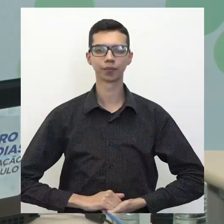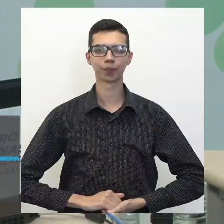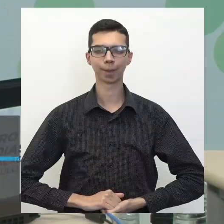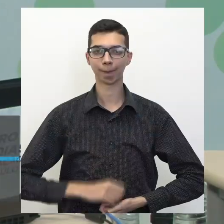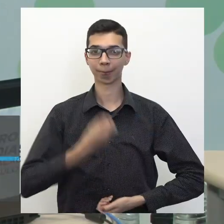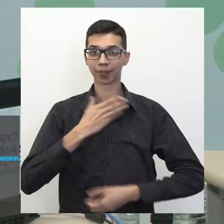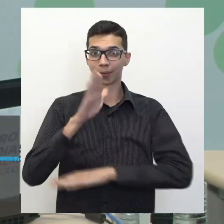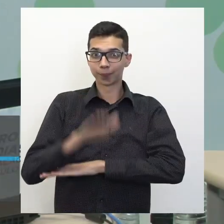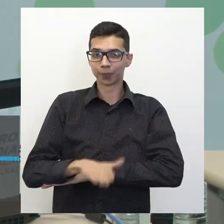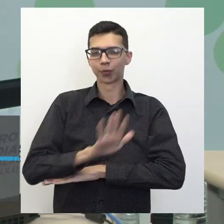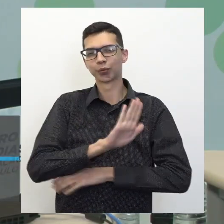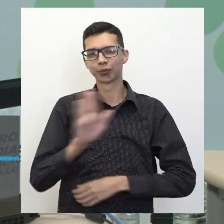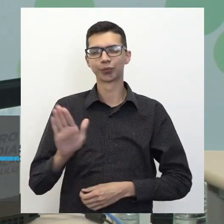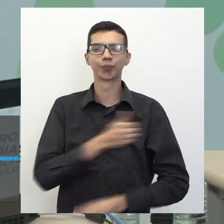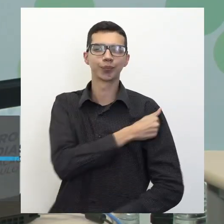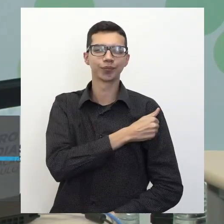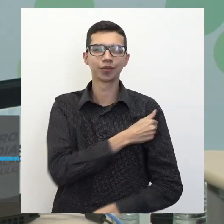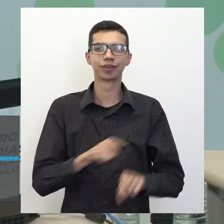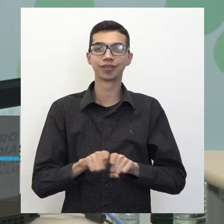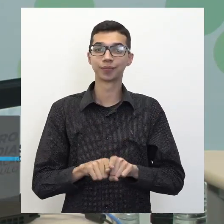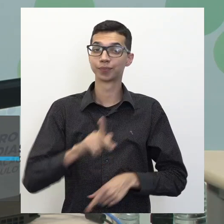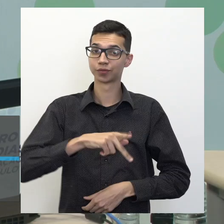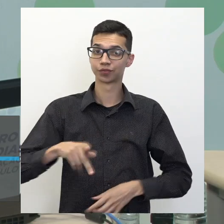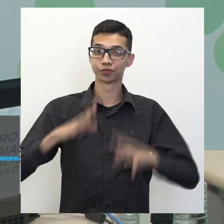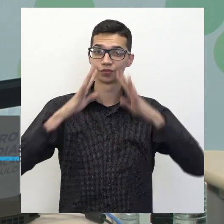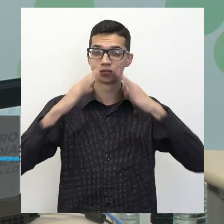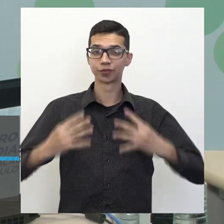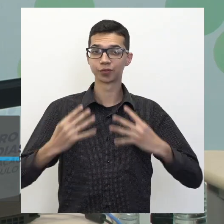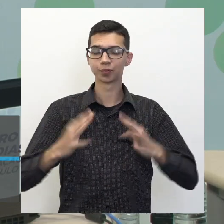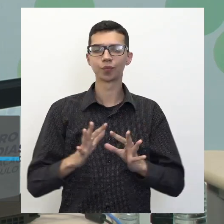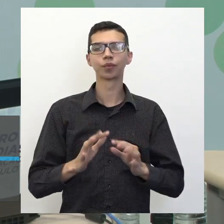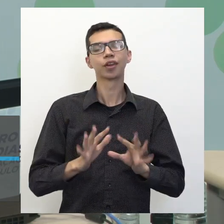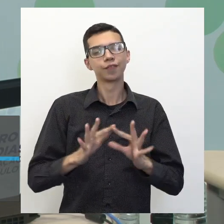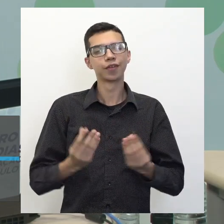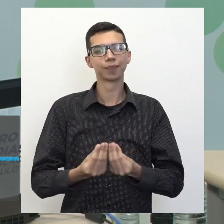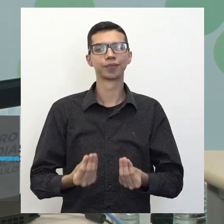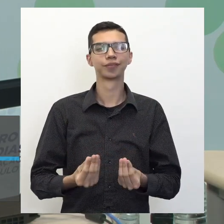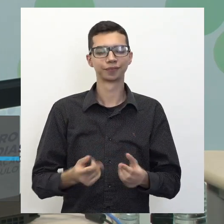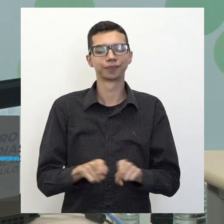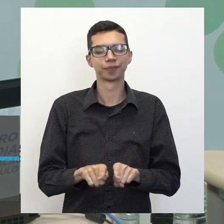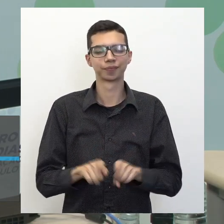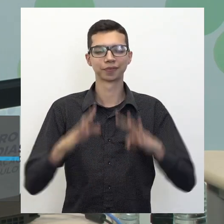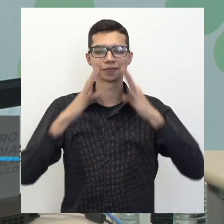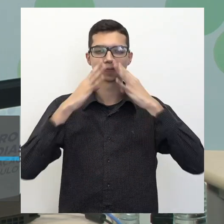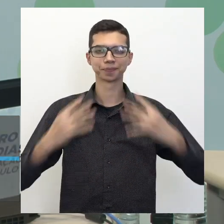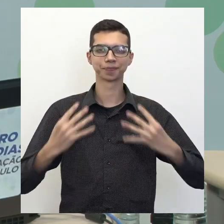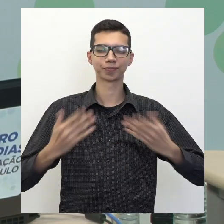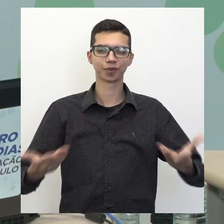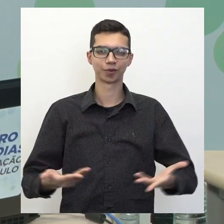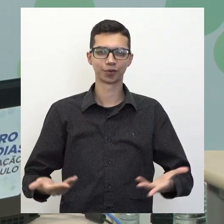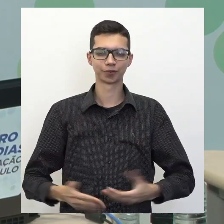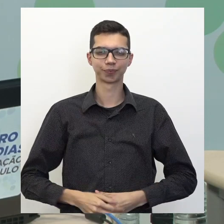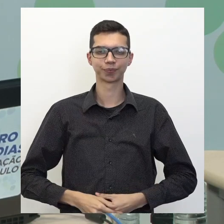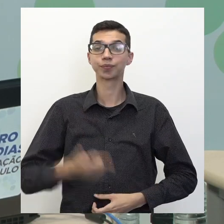Boa tarde, alunos, professores e os familiares que estão assistindo a nossa aula de hoje. Mais uma aula